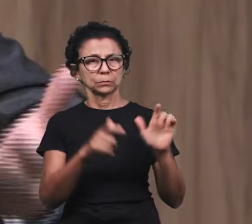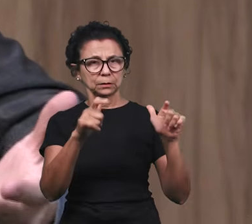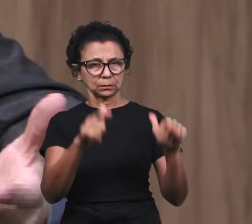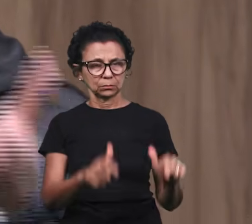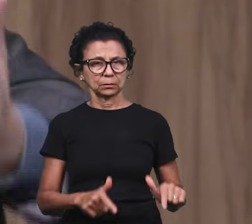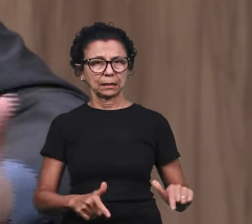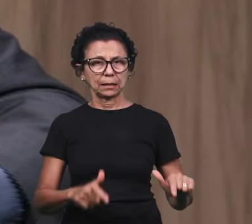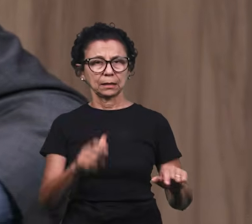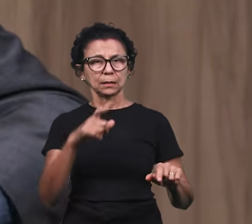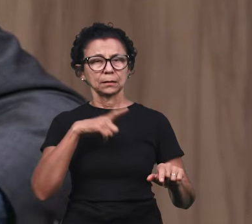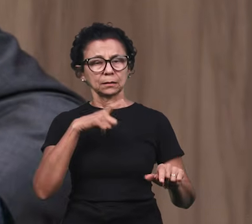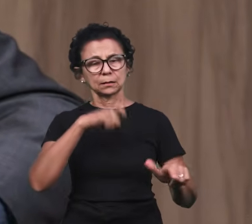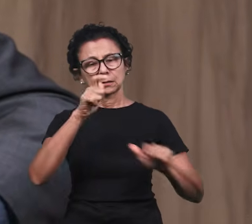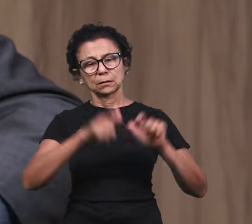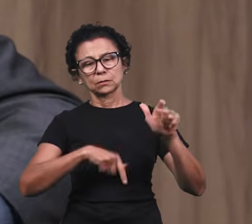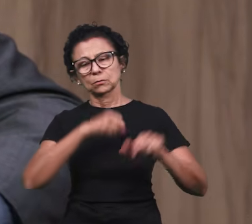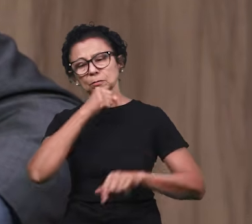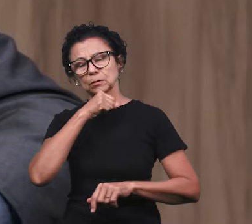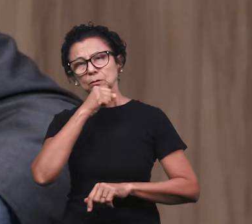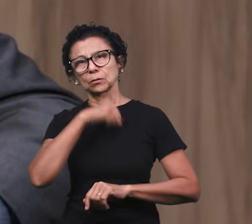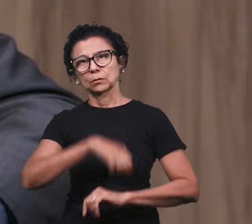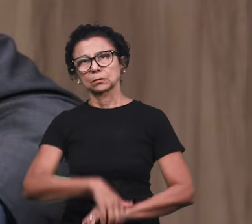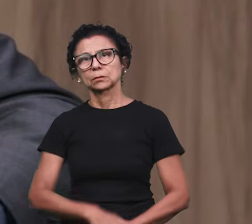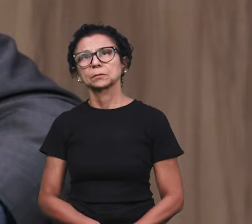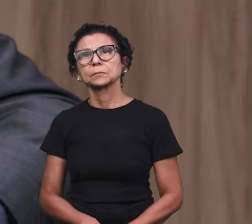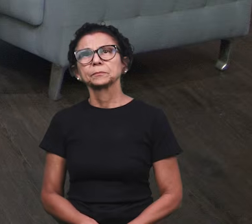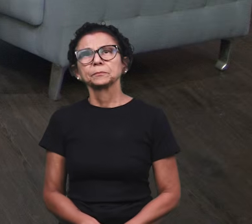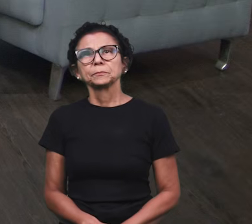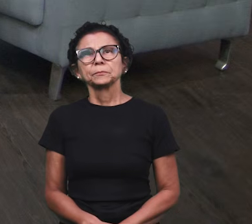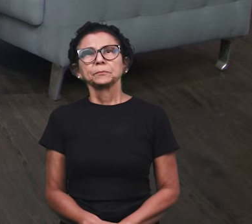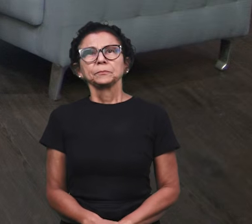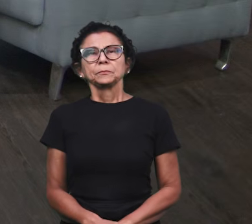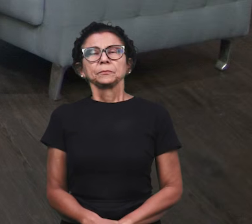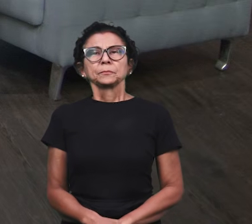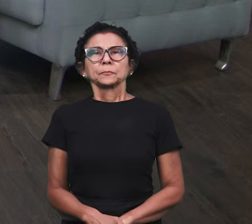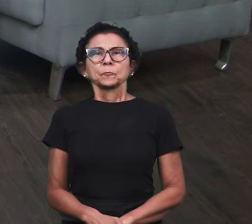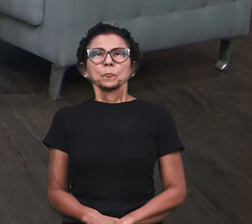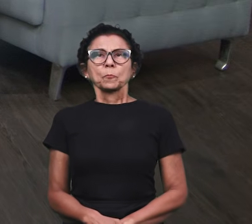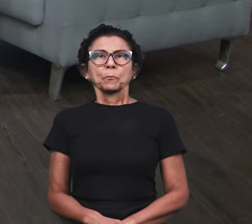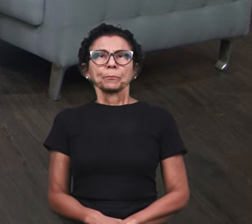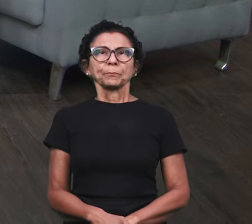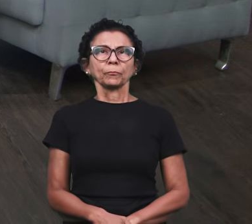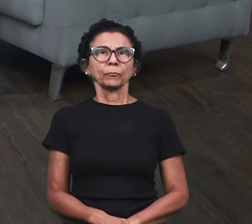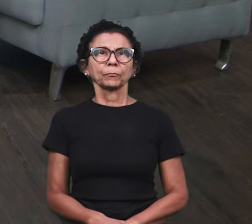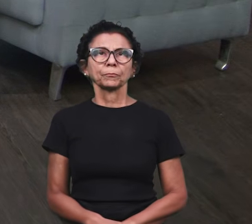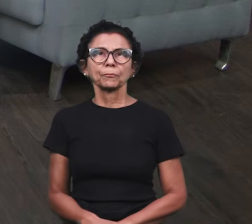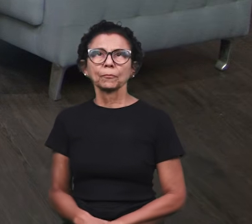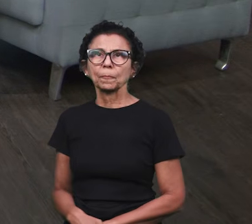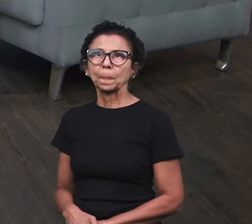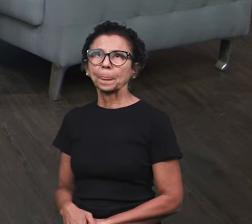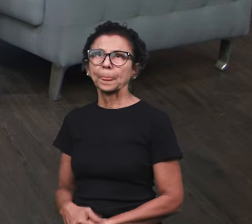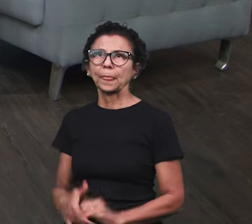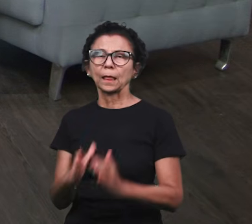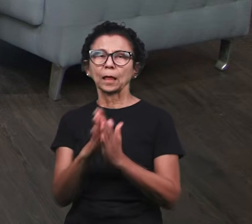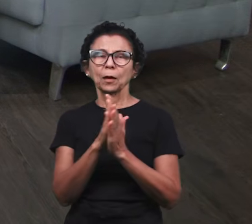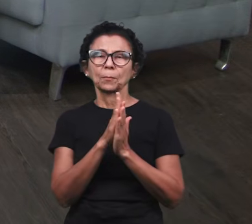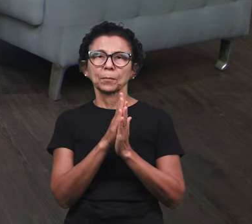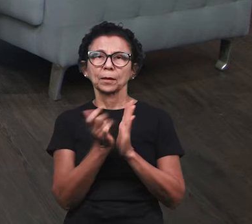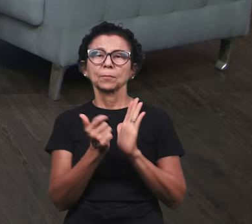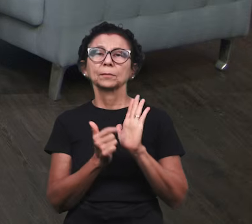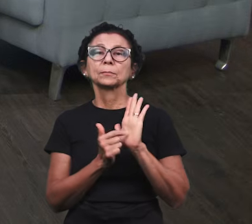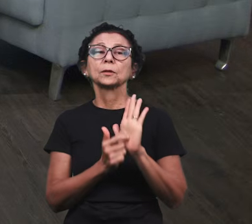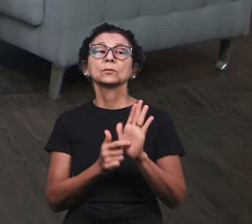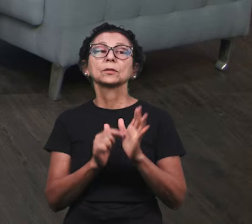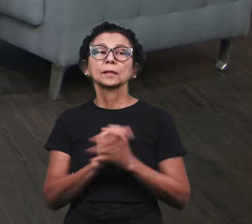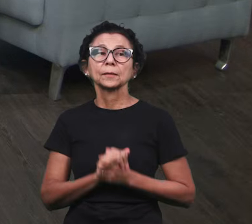nos inteirarmos e começarmos a atuar nas demais também. A palavra de Deus diz, jovens sois fortes. Vamos aproveitar essa força do jovem,